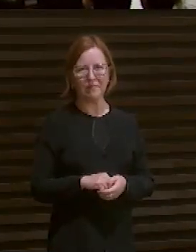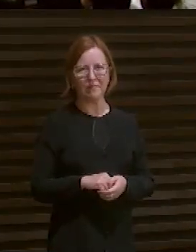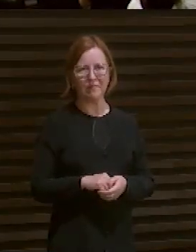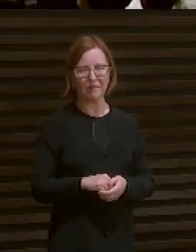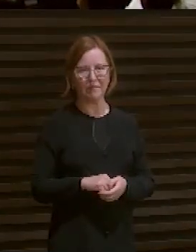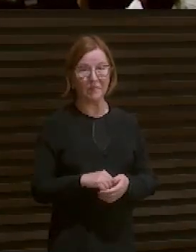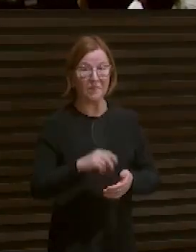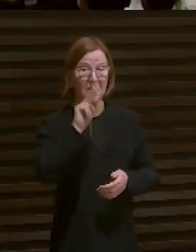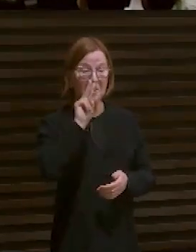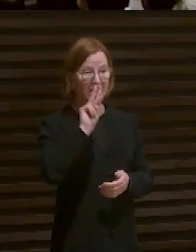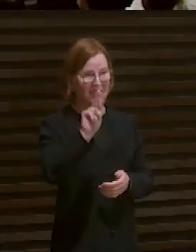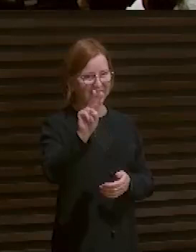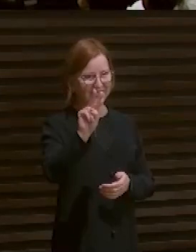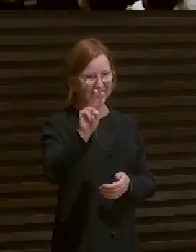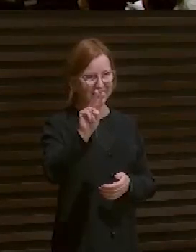Vede o quê?